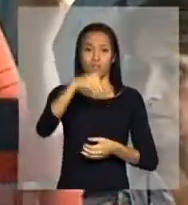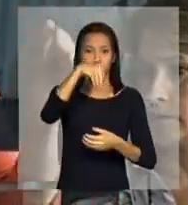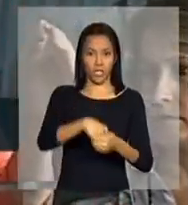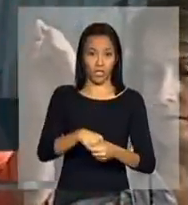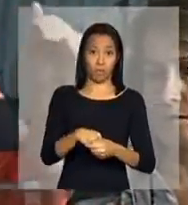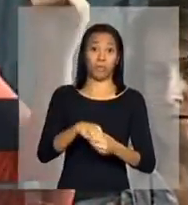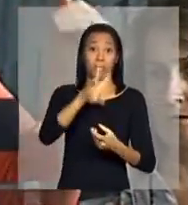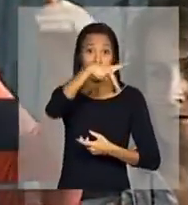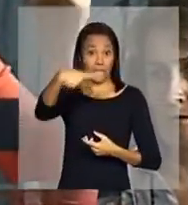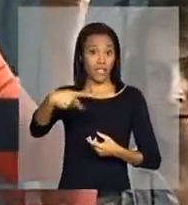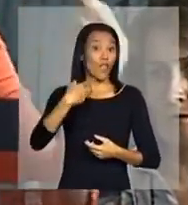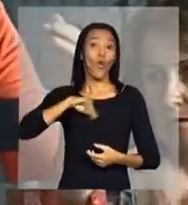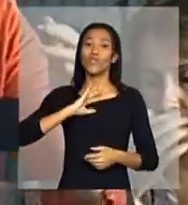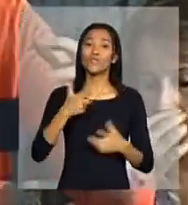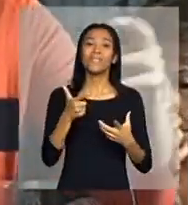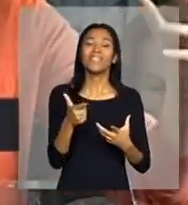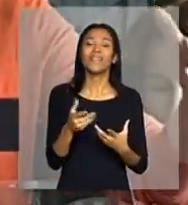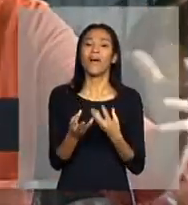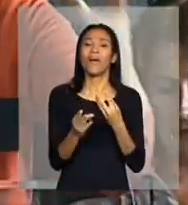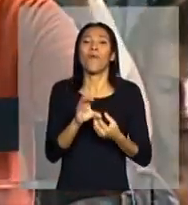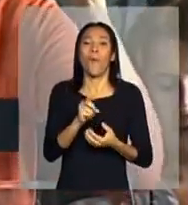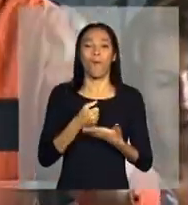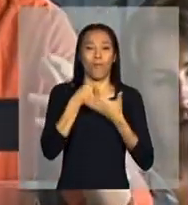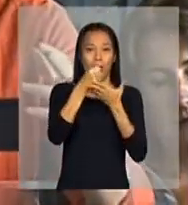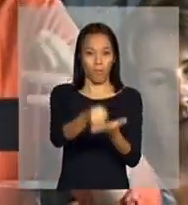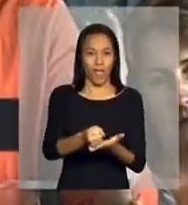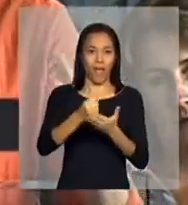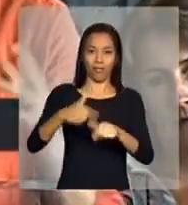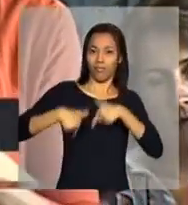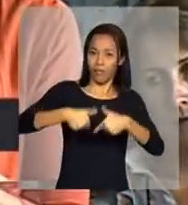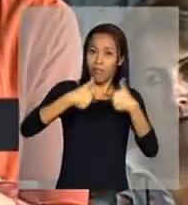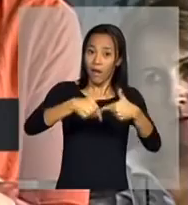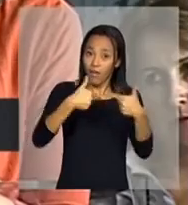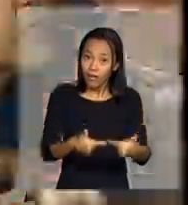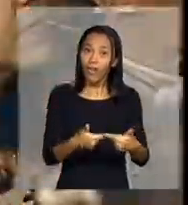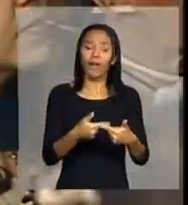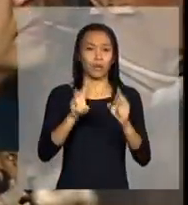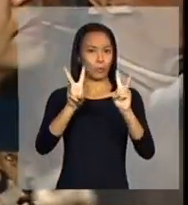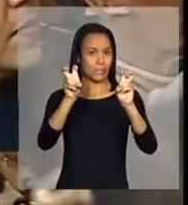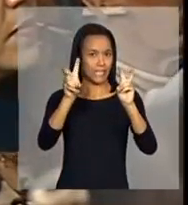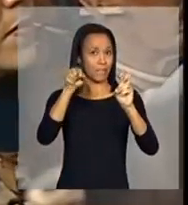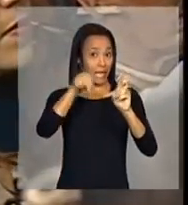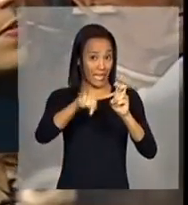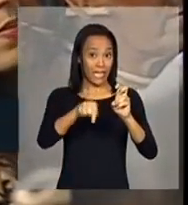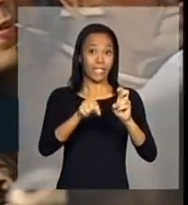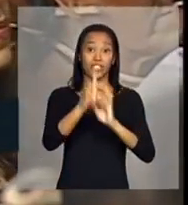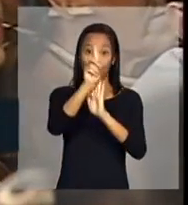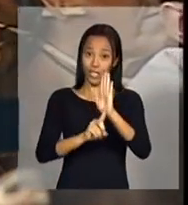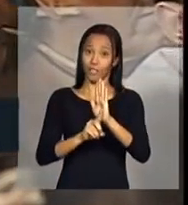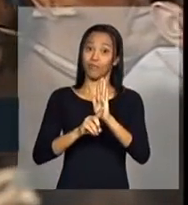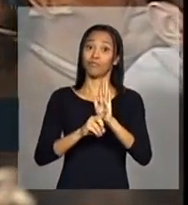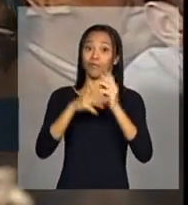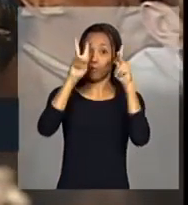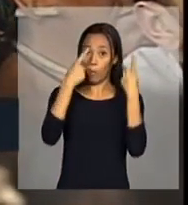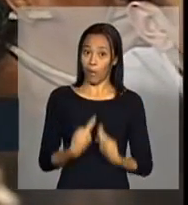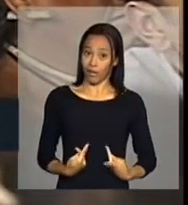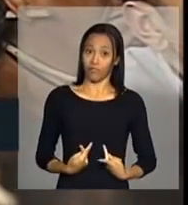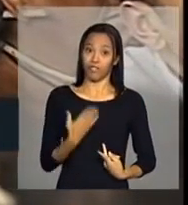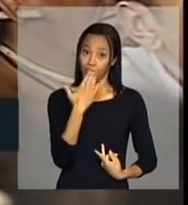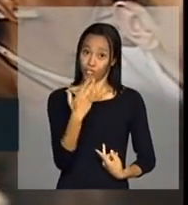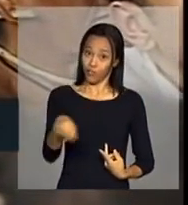não teríamos o fôlego e a força de estarmos atuando como uma temática de direitos humanos diante de vocês. Nós somos